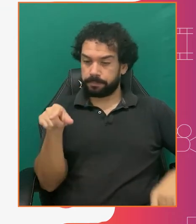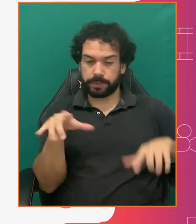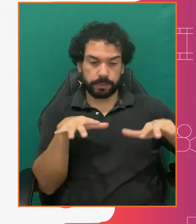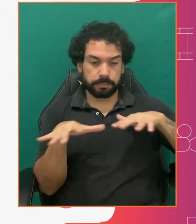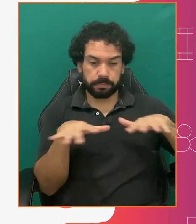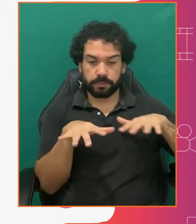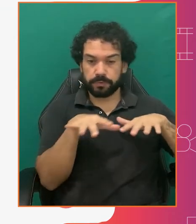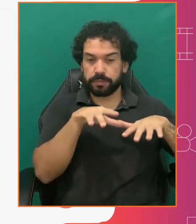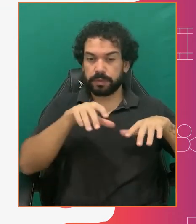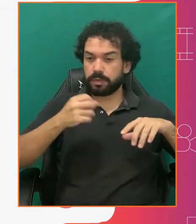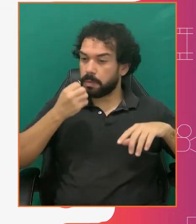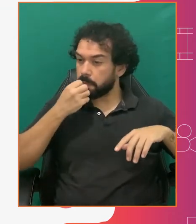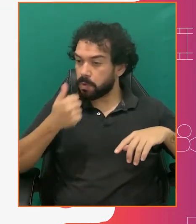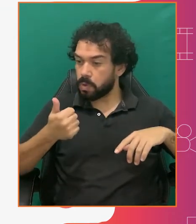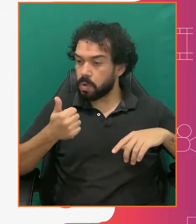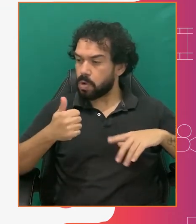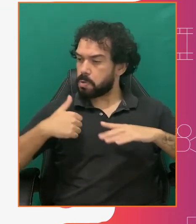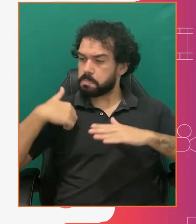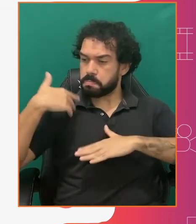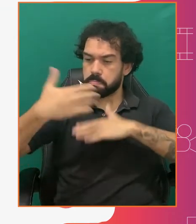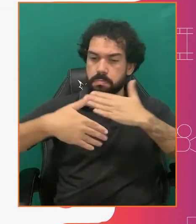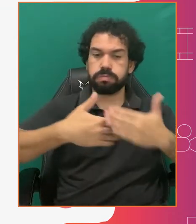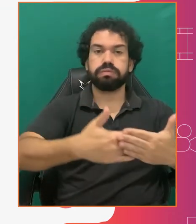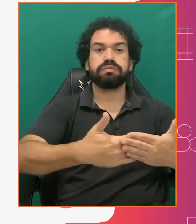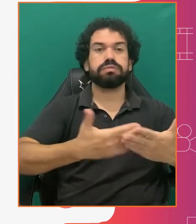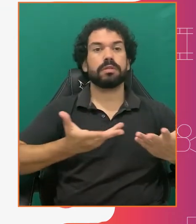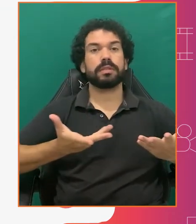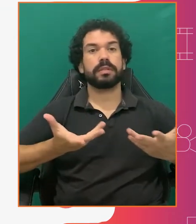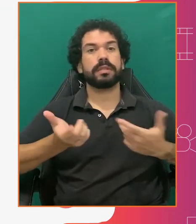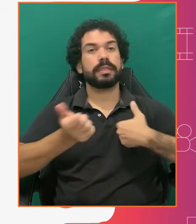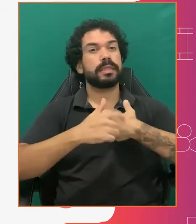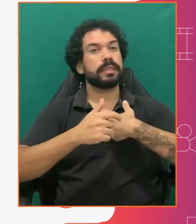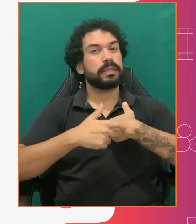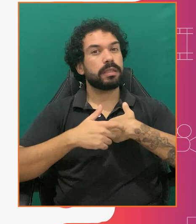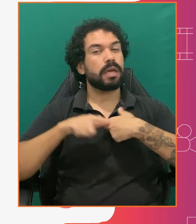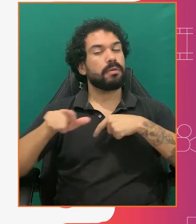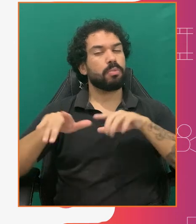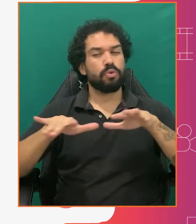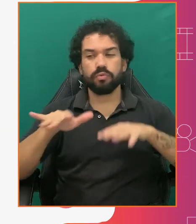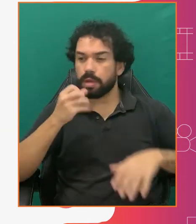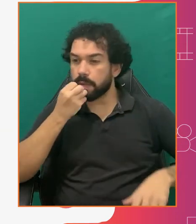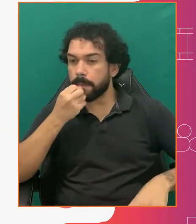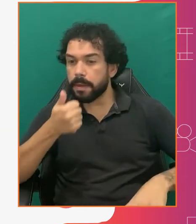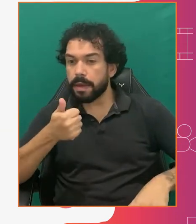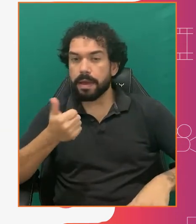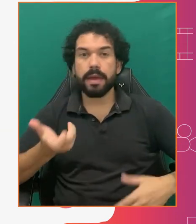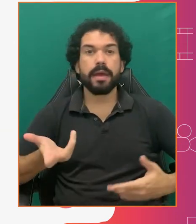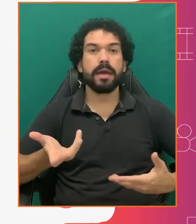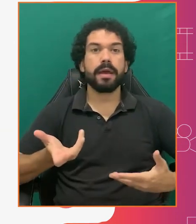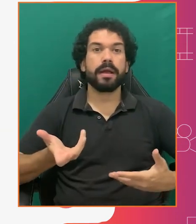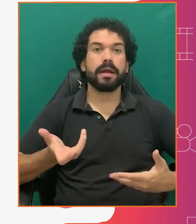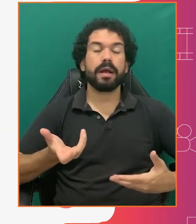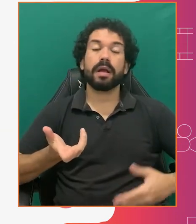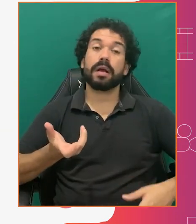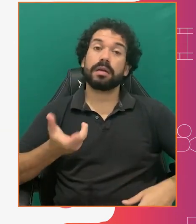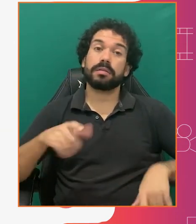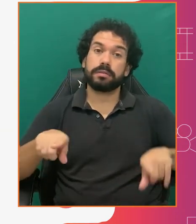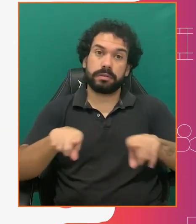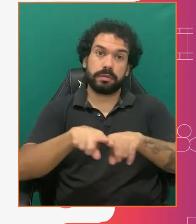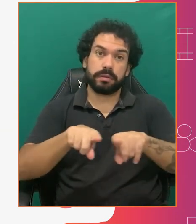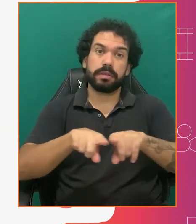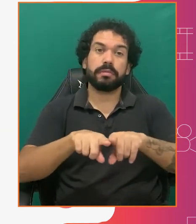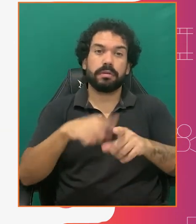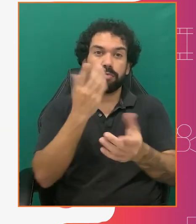a movimentação estava fluida, se o tempo do movimento estava bom, ou para